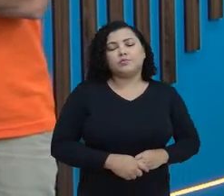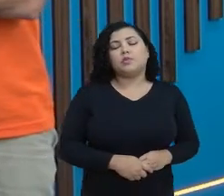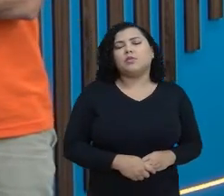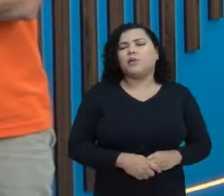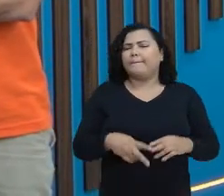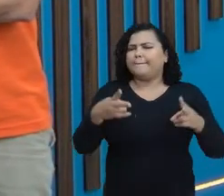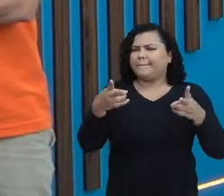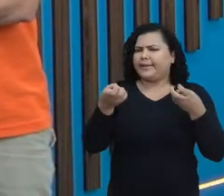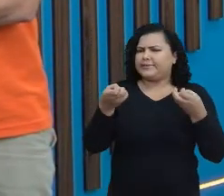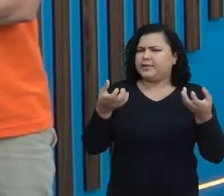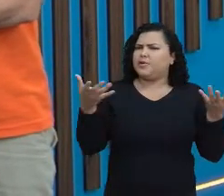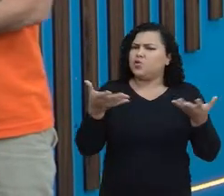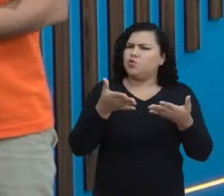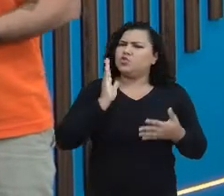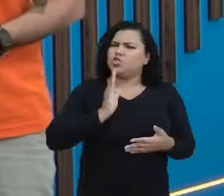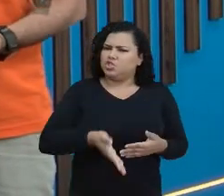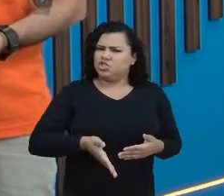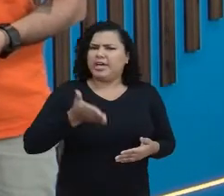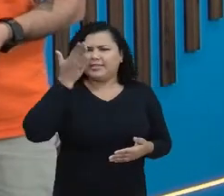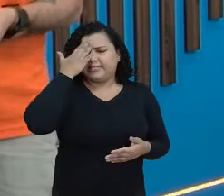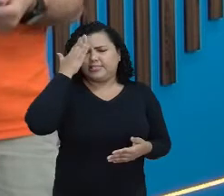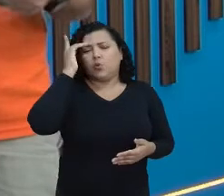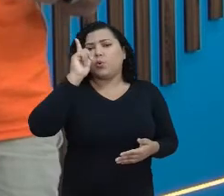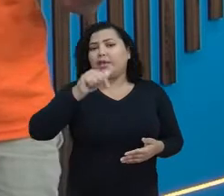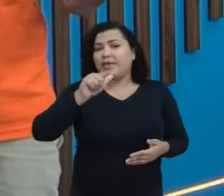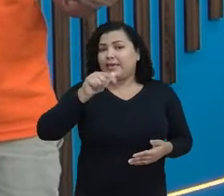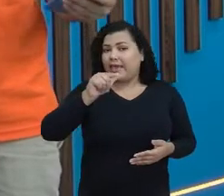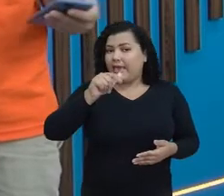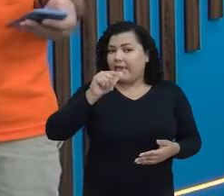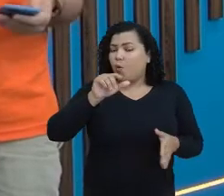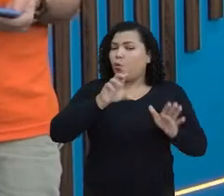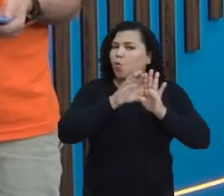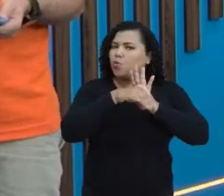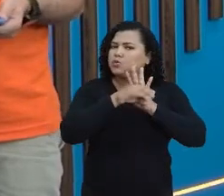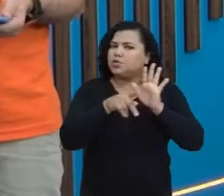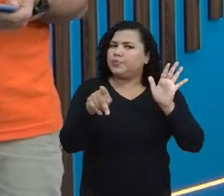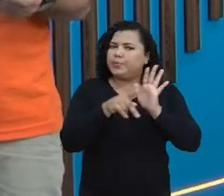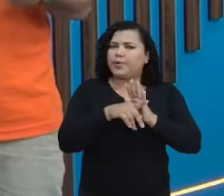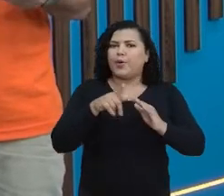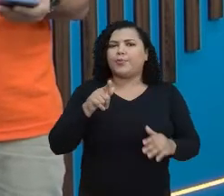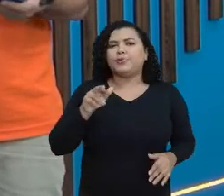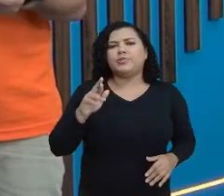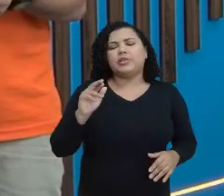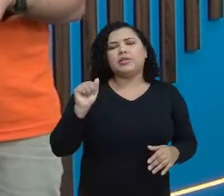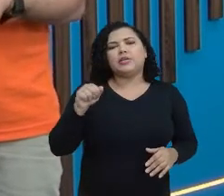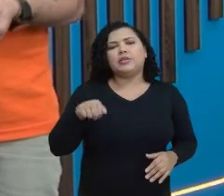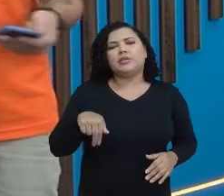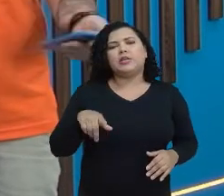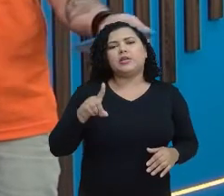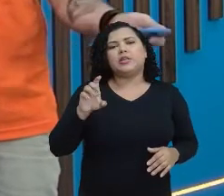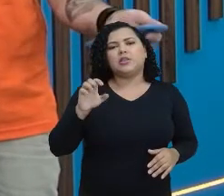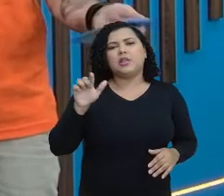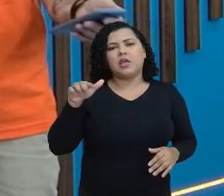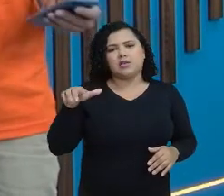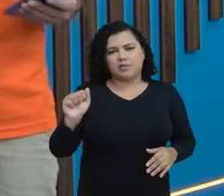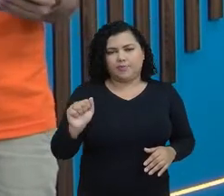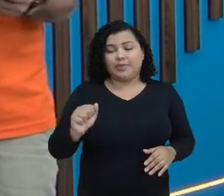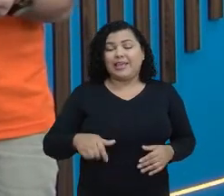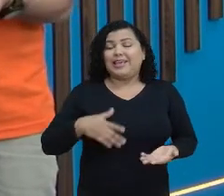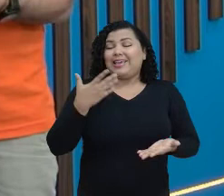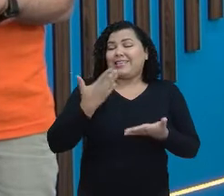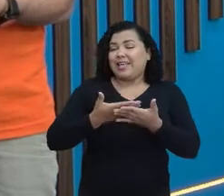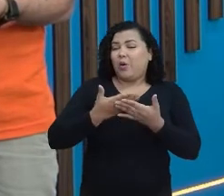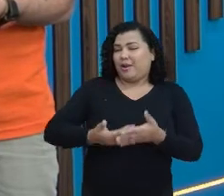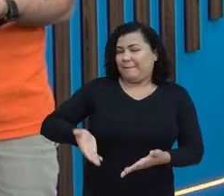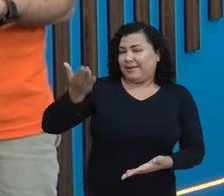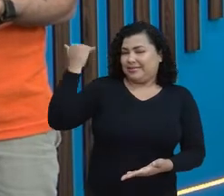gente já disse o que era grandeza, na aula anterior a gente discutiu um pouco o que era proporcional, e perceba que quando a gente